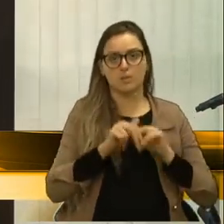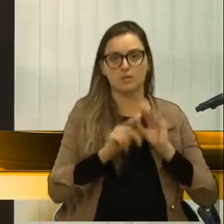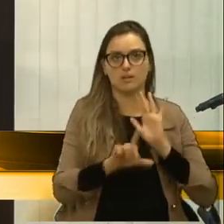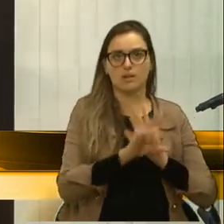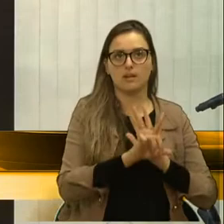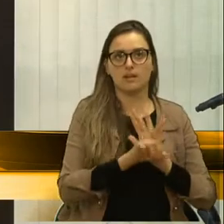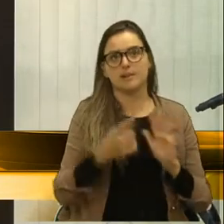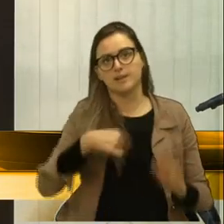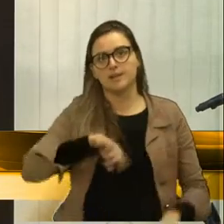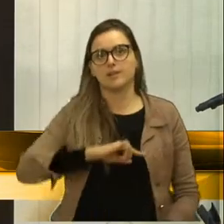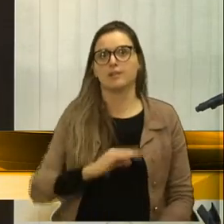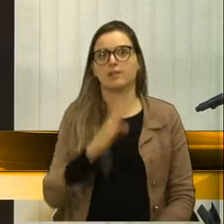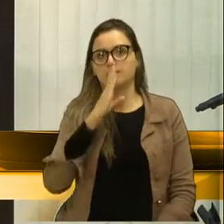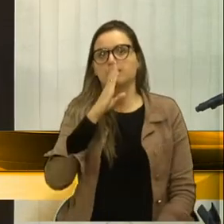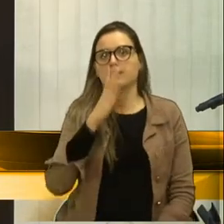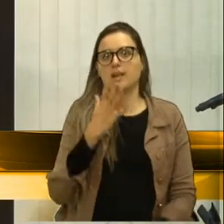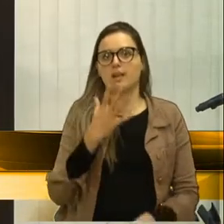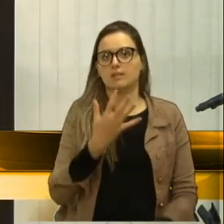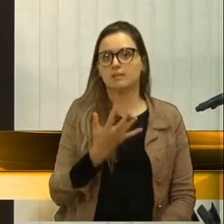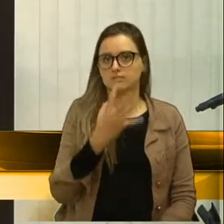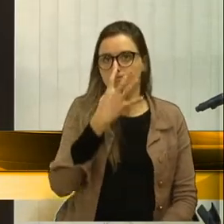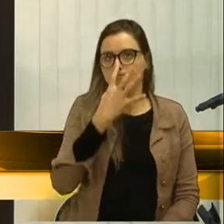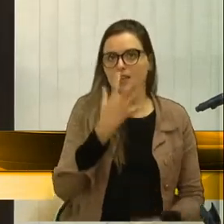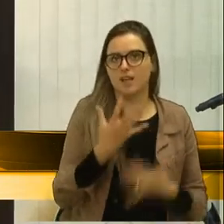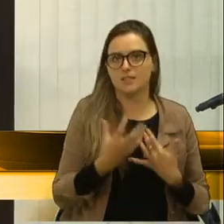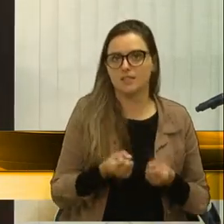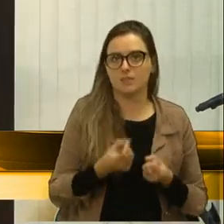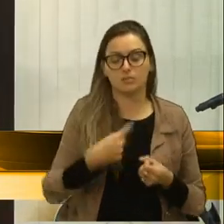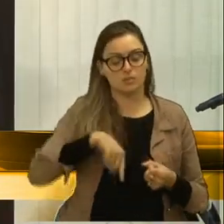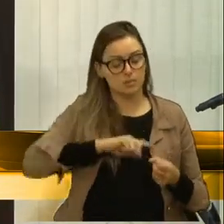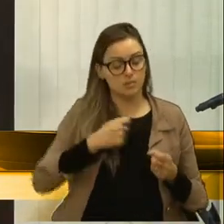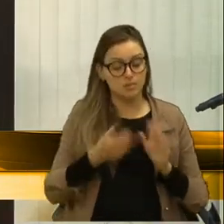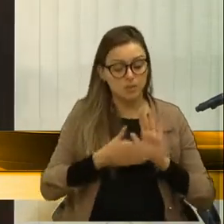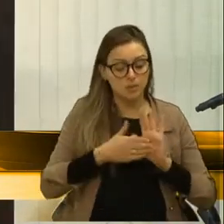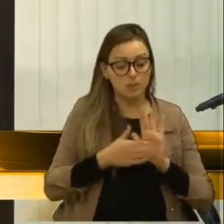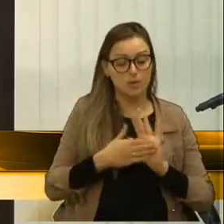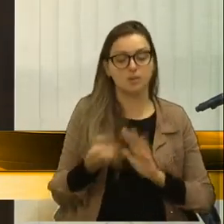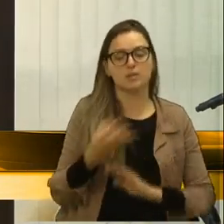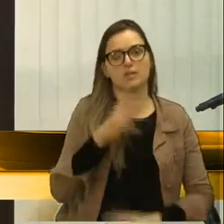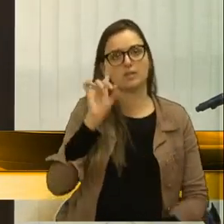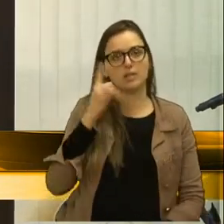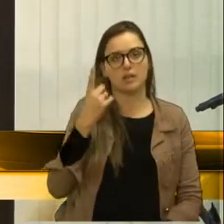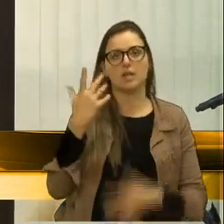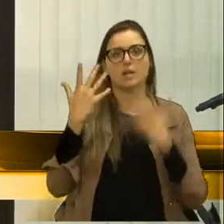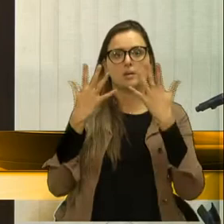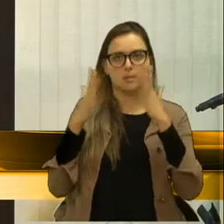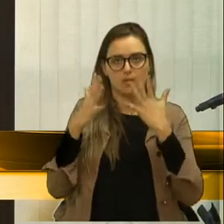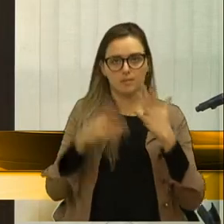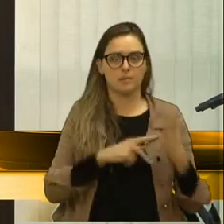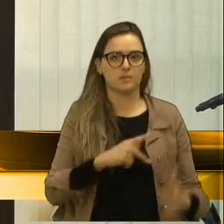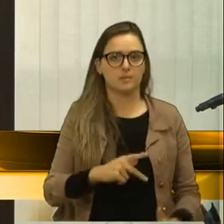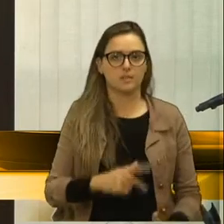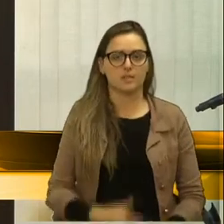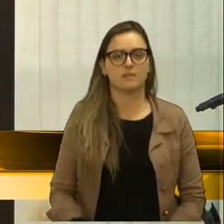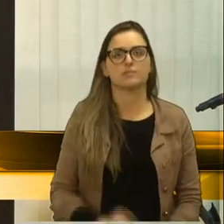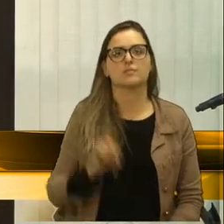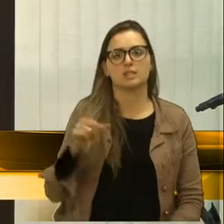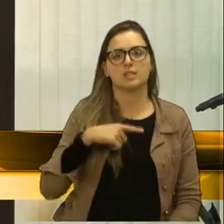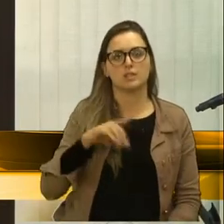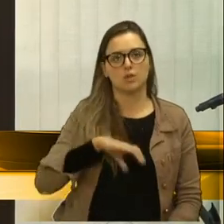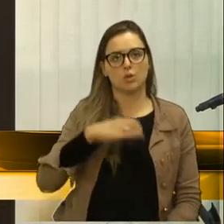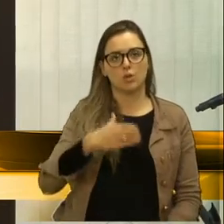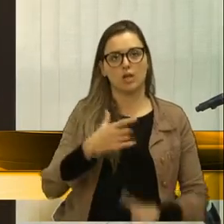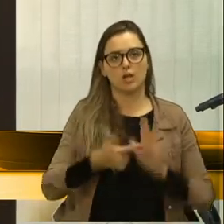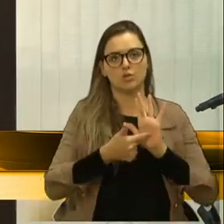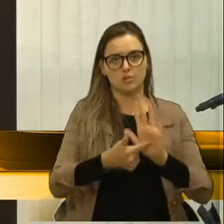gente tem que ficar quieto assistindo isso. Nós temos que propor iniciativas. E essa proposta, parabéns, presidente. O senhor teve a coragem de